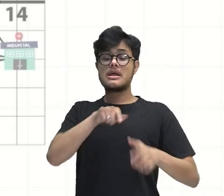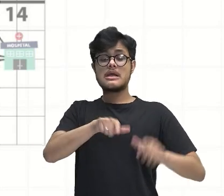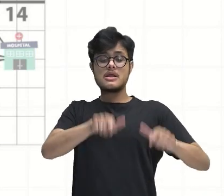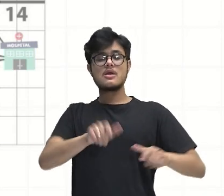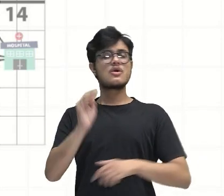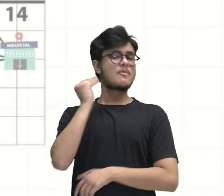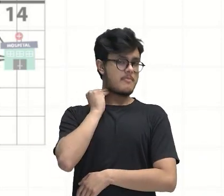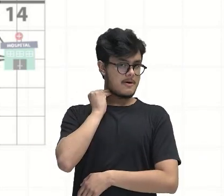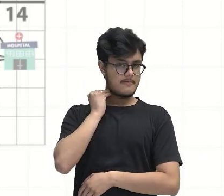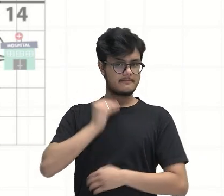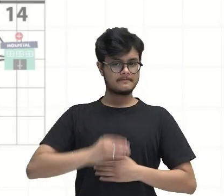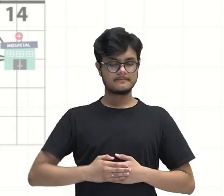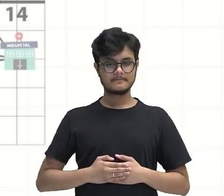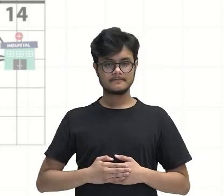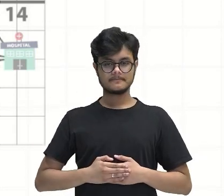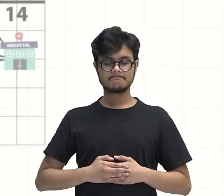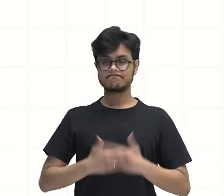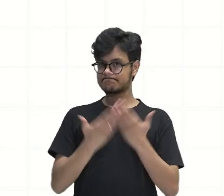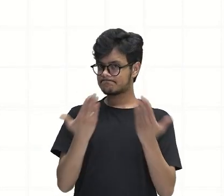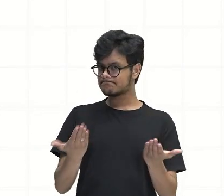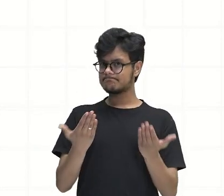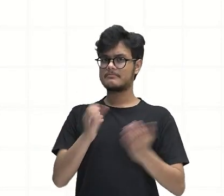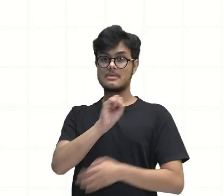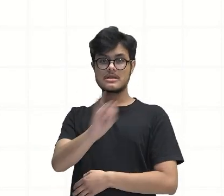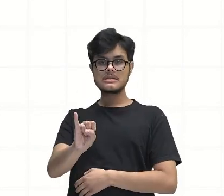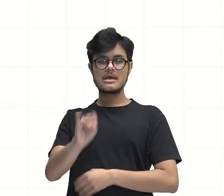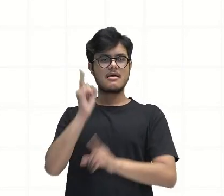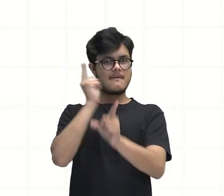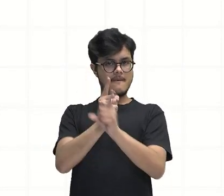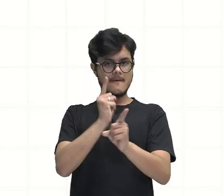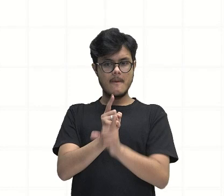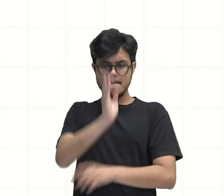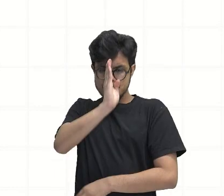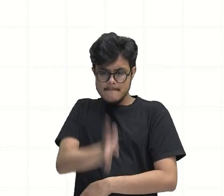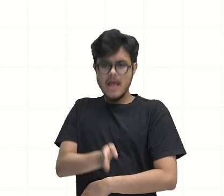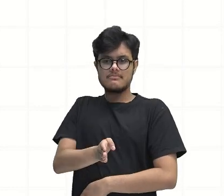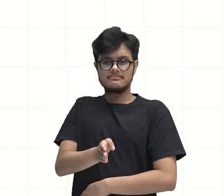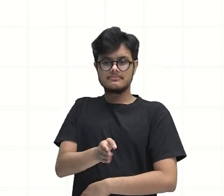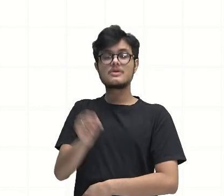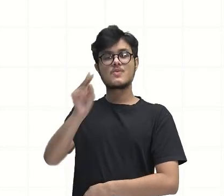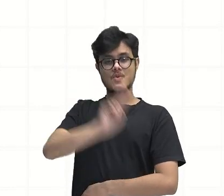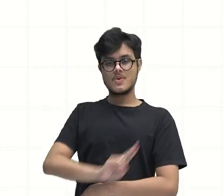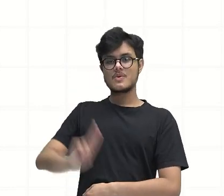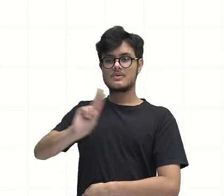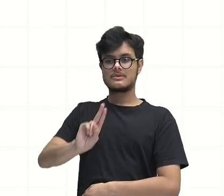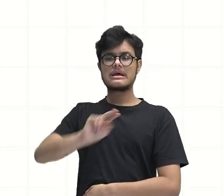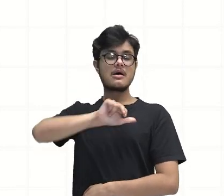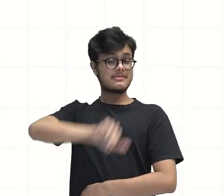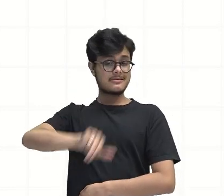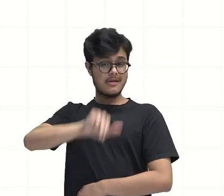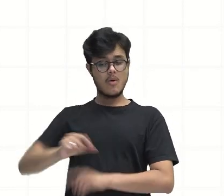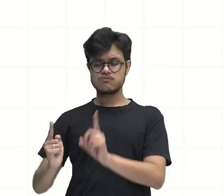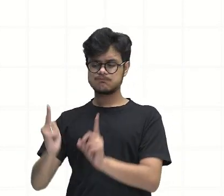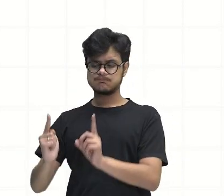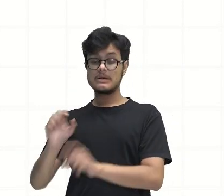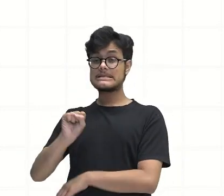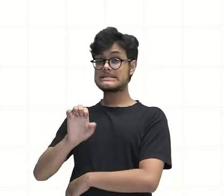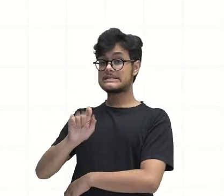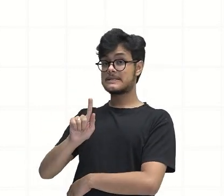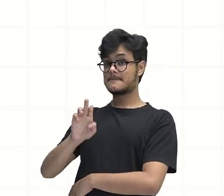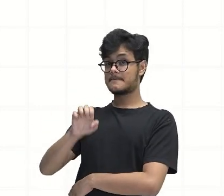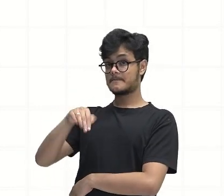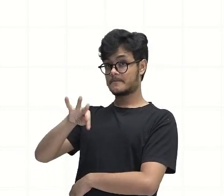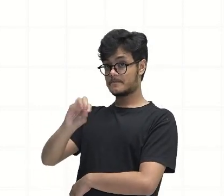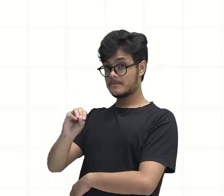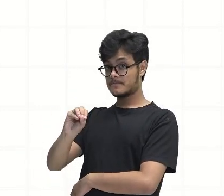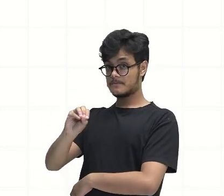bem? Então, para determinar o ponto médio, nós vamos estar utilizando não uma reta, e sim o segmento